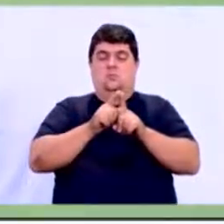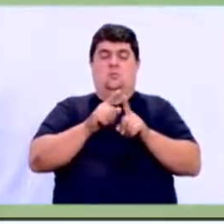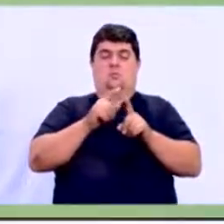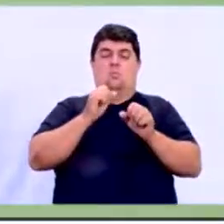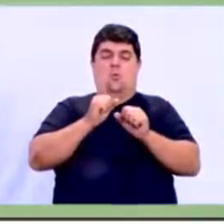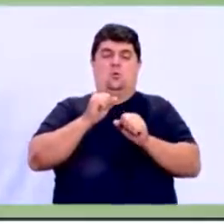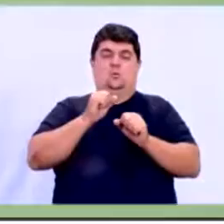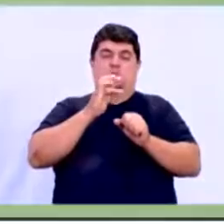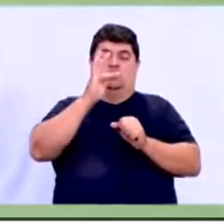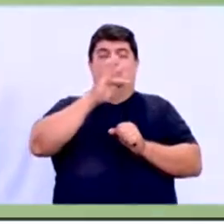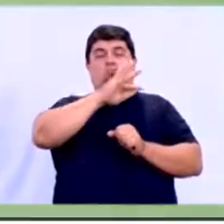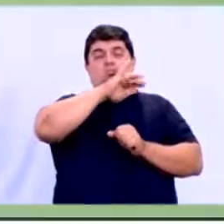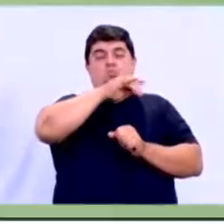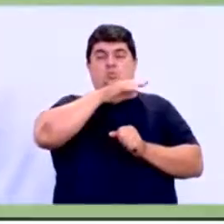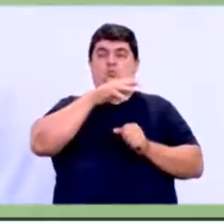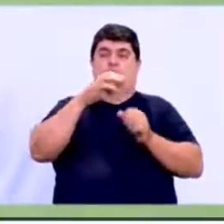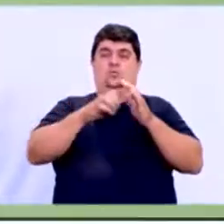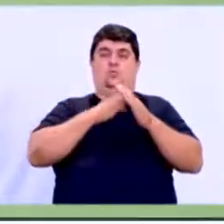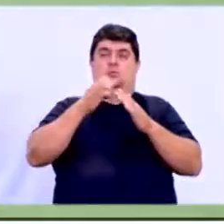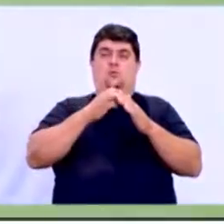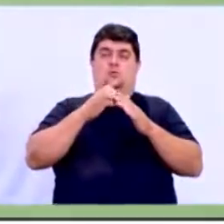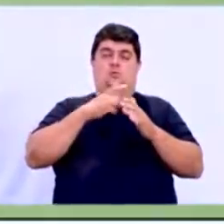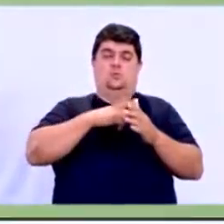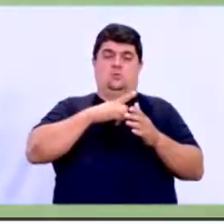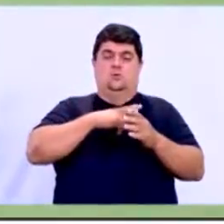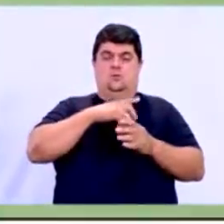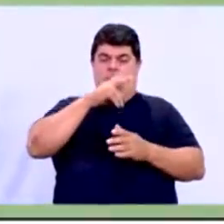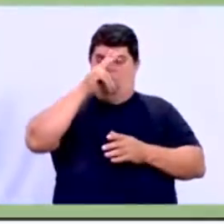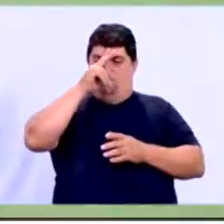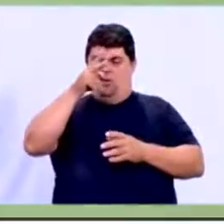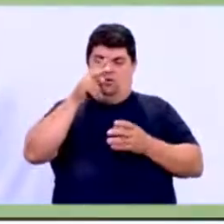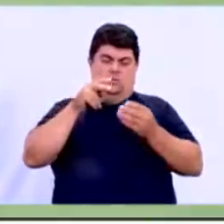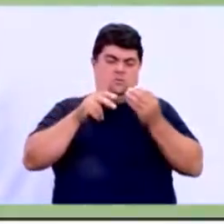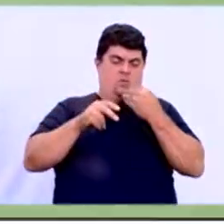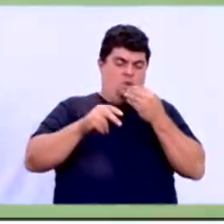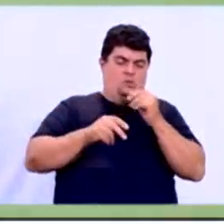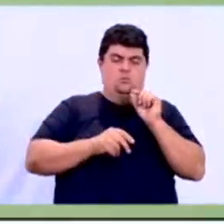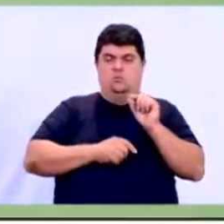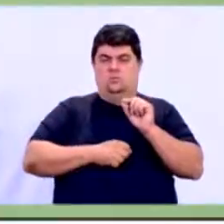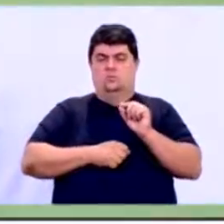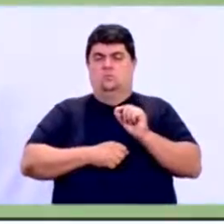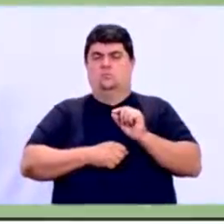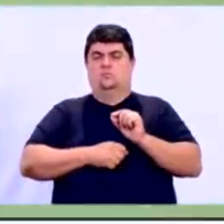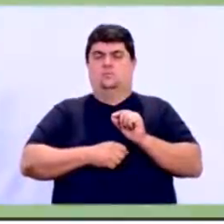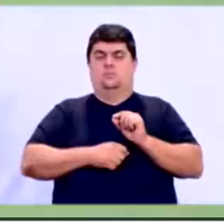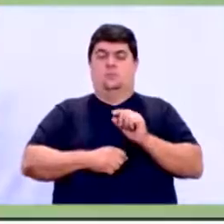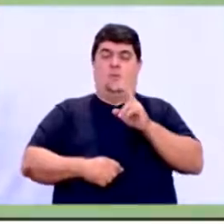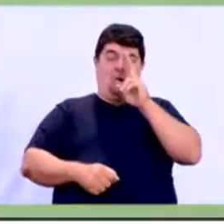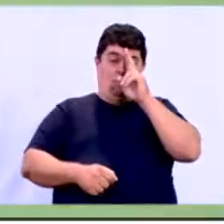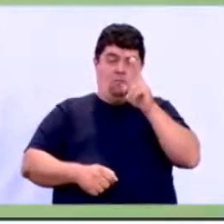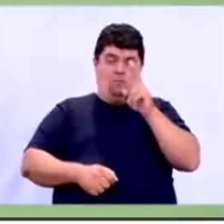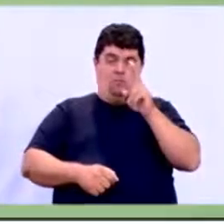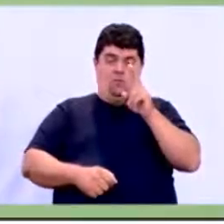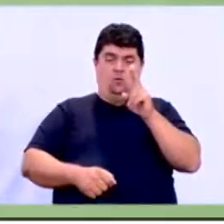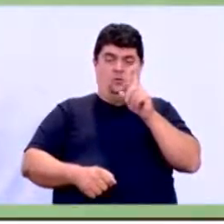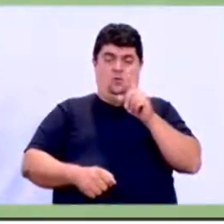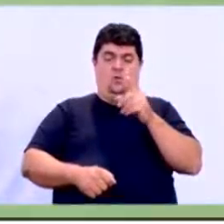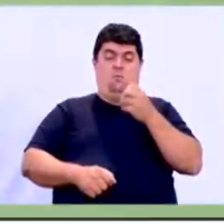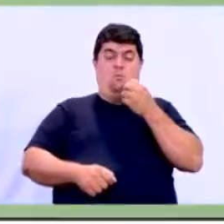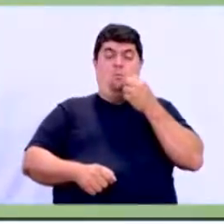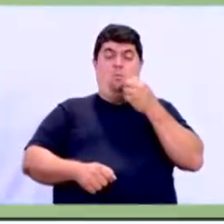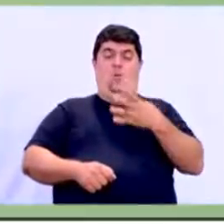sua empresa. As forças e fraquezas. As forças são os pontos fortes, né,